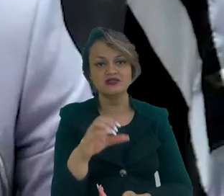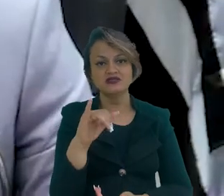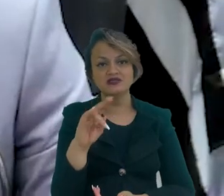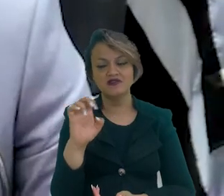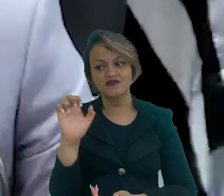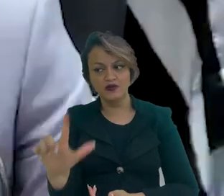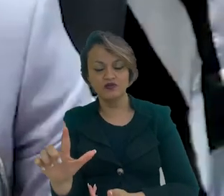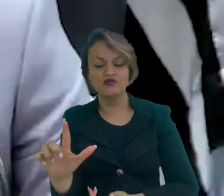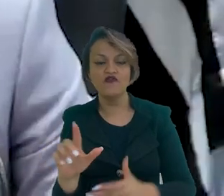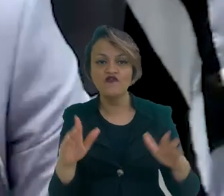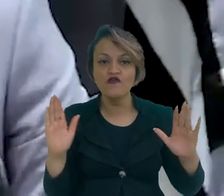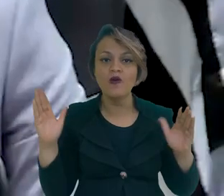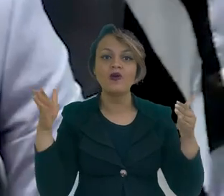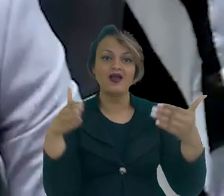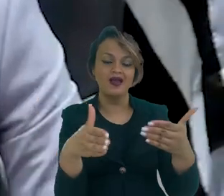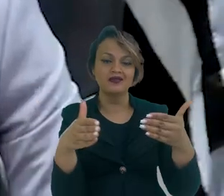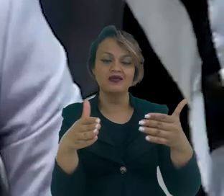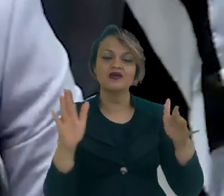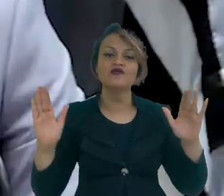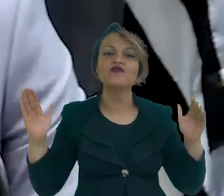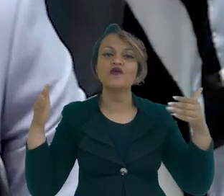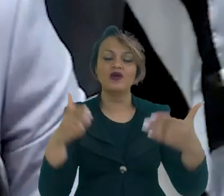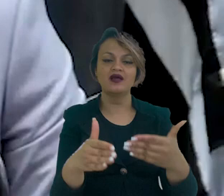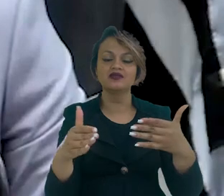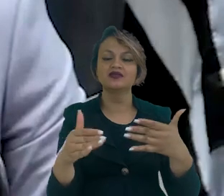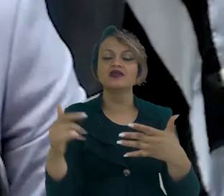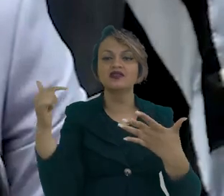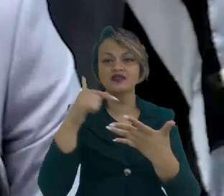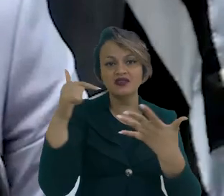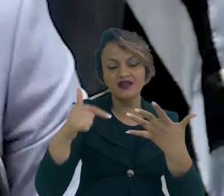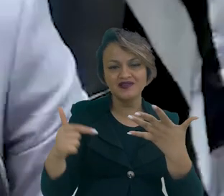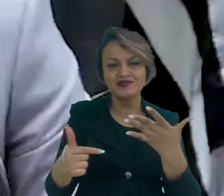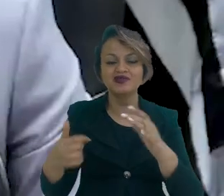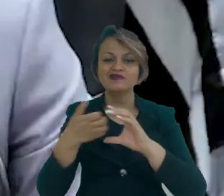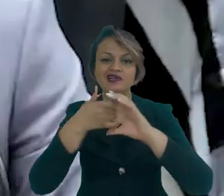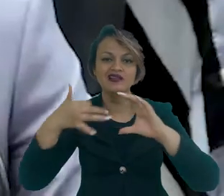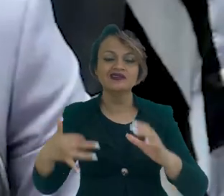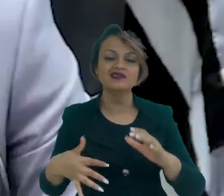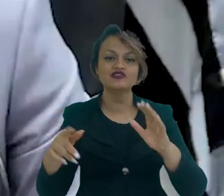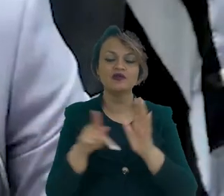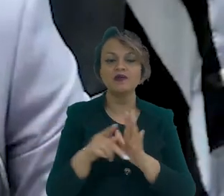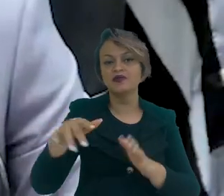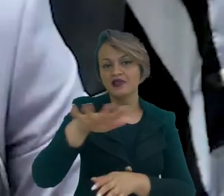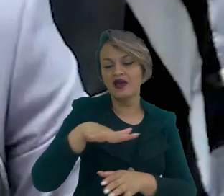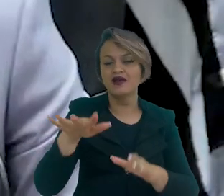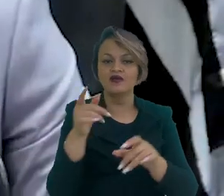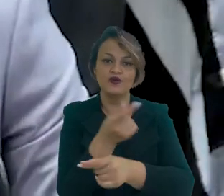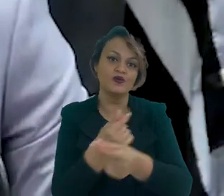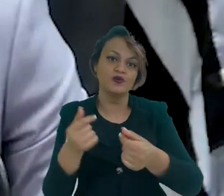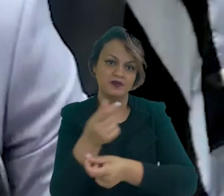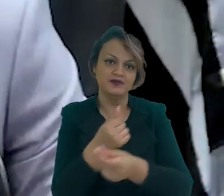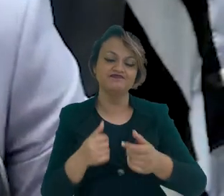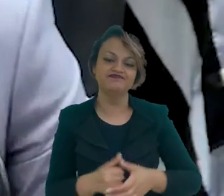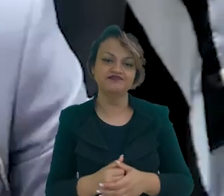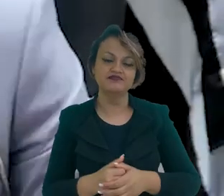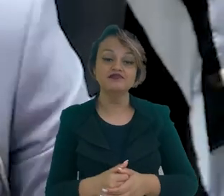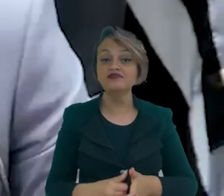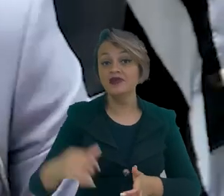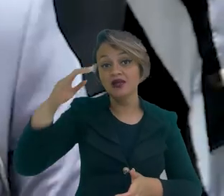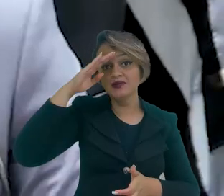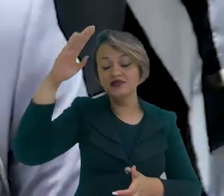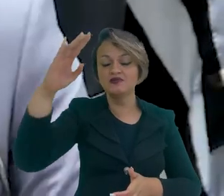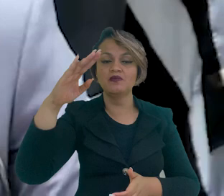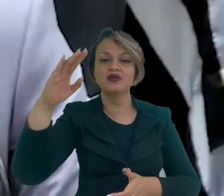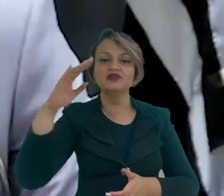ou seja uma responsabilidade civil focada também na especificidade